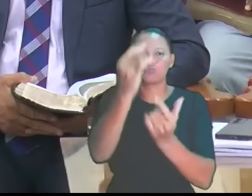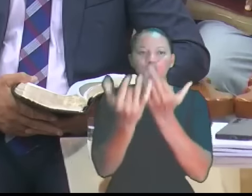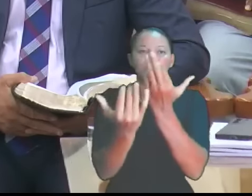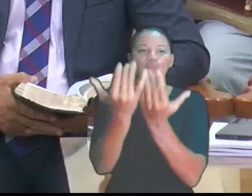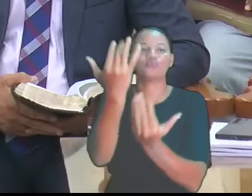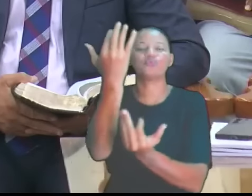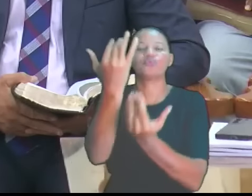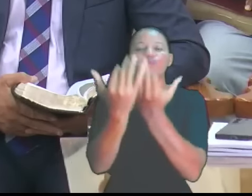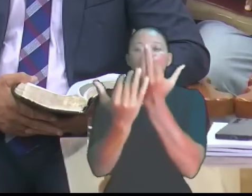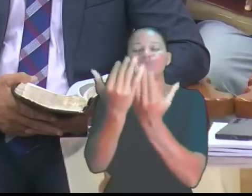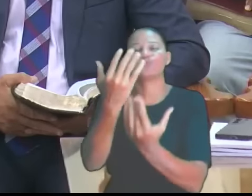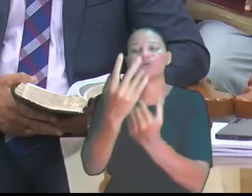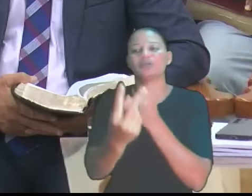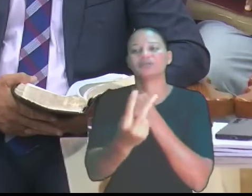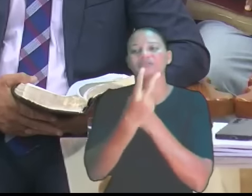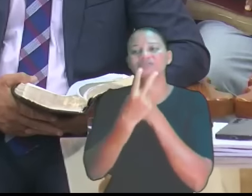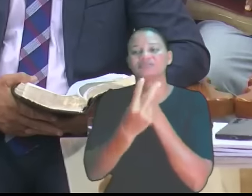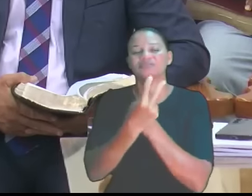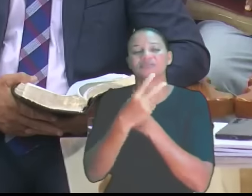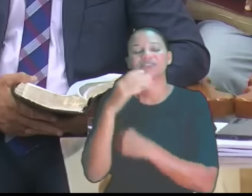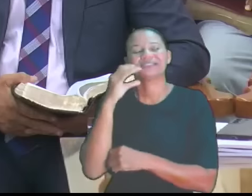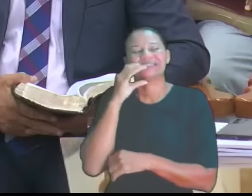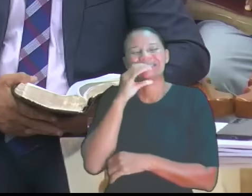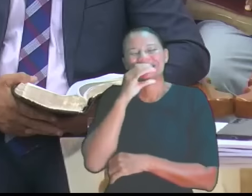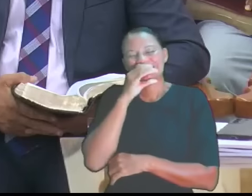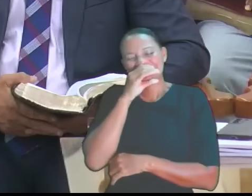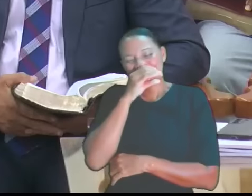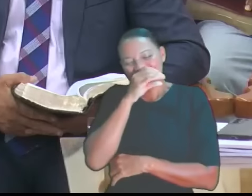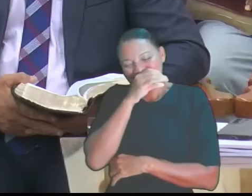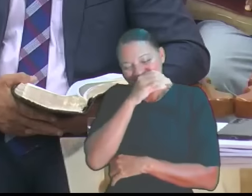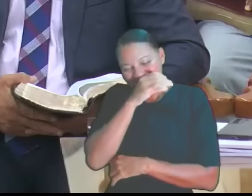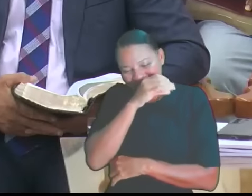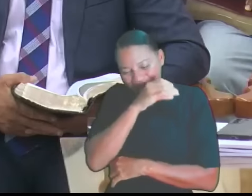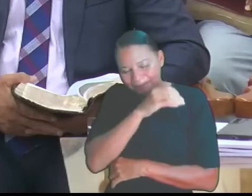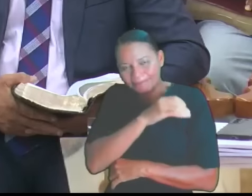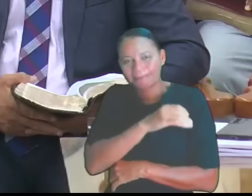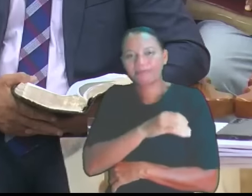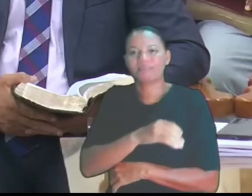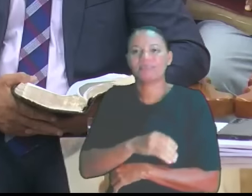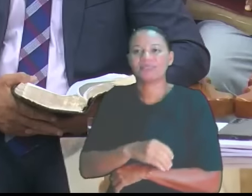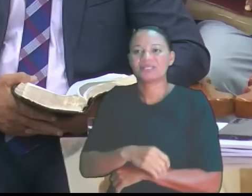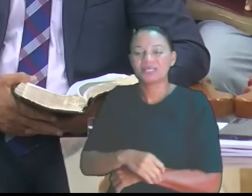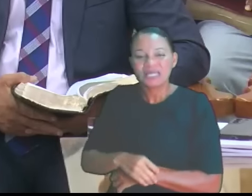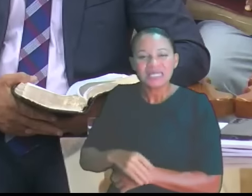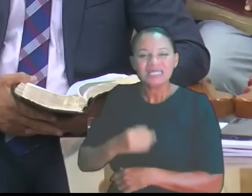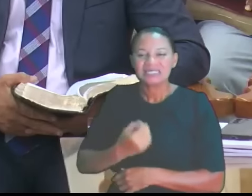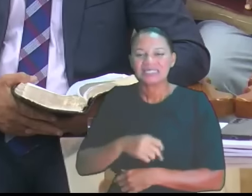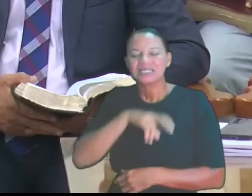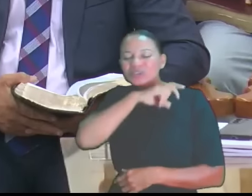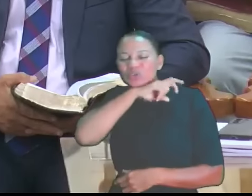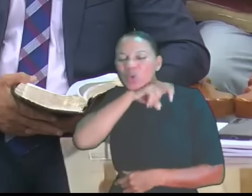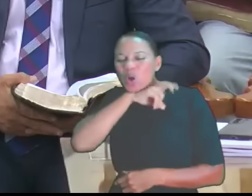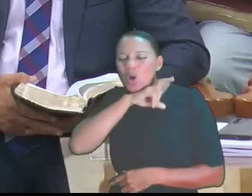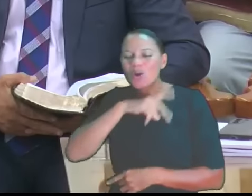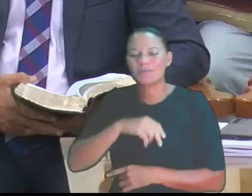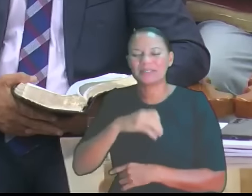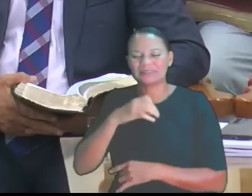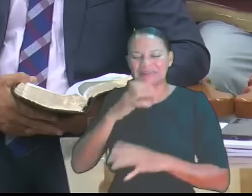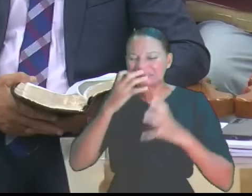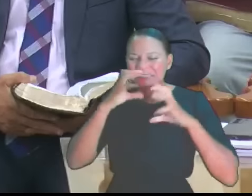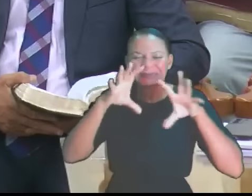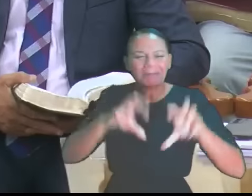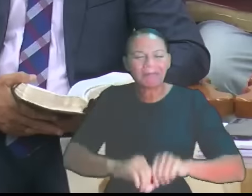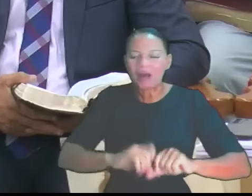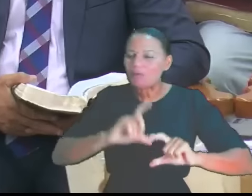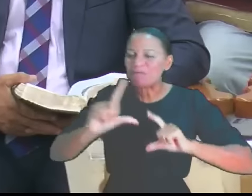fogo para aquecê-los durante a noite e espantar as feras, irmão. O